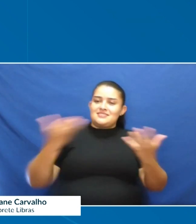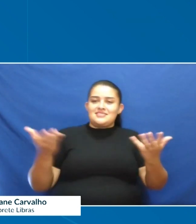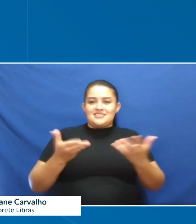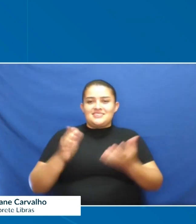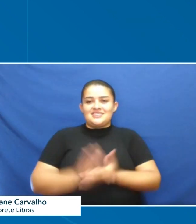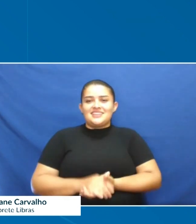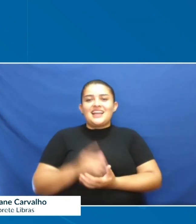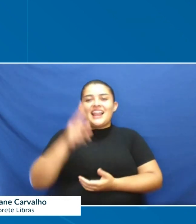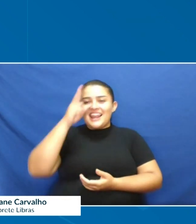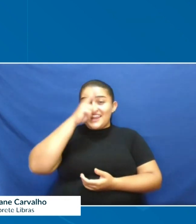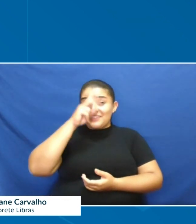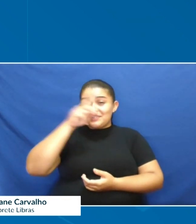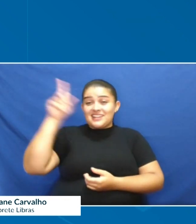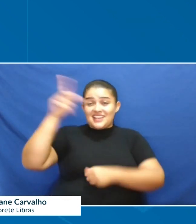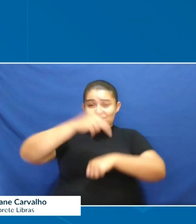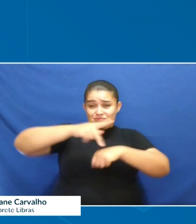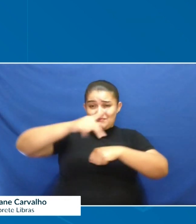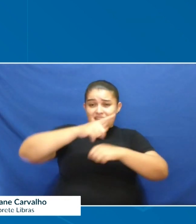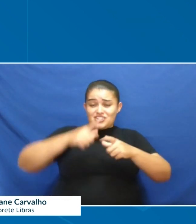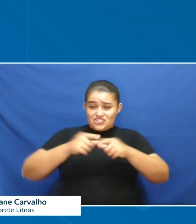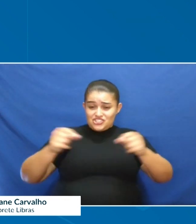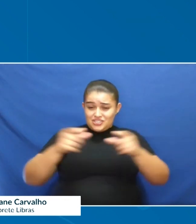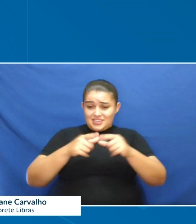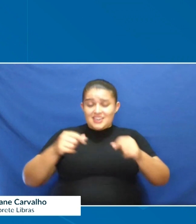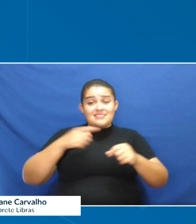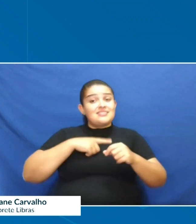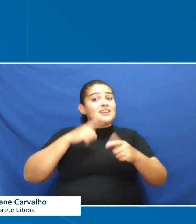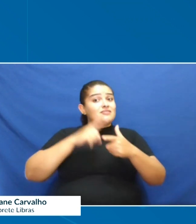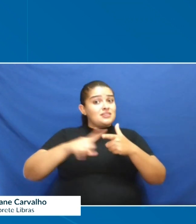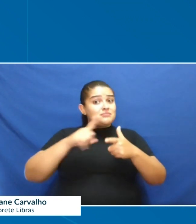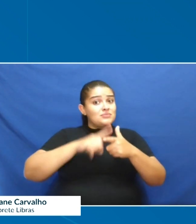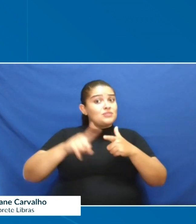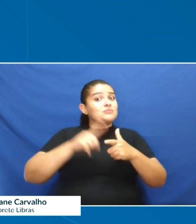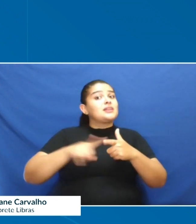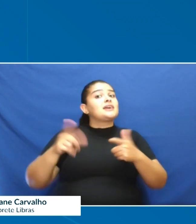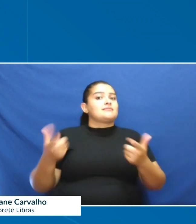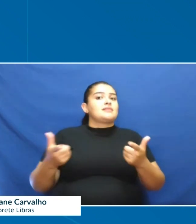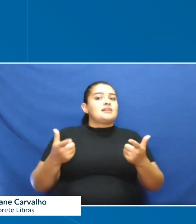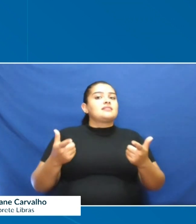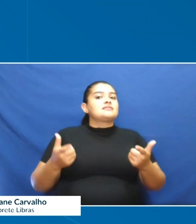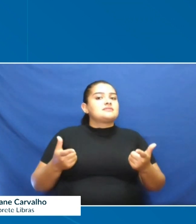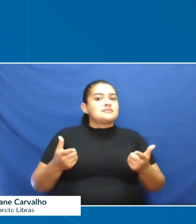Fukushima, no Japão, né, houve uma dificuldade grande para o Japão fornecer